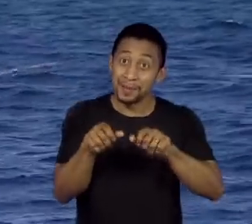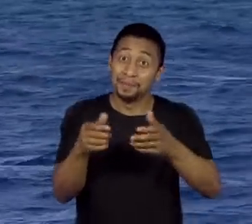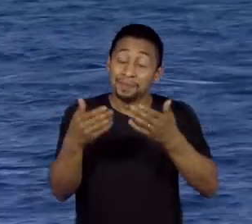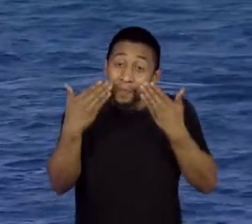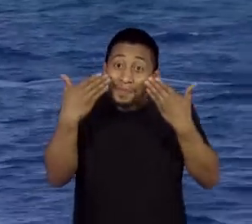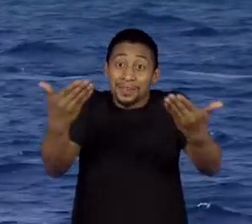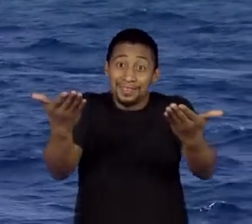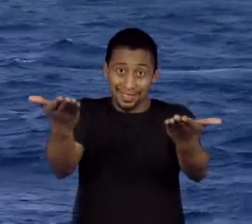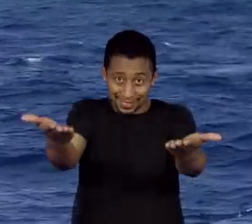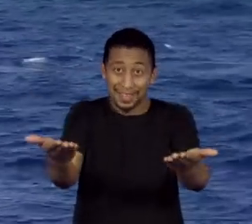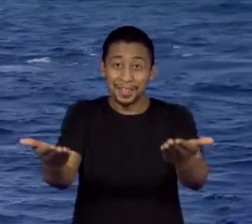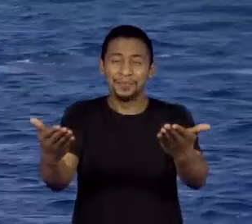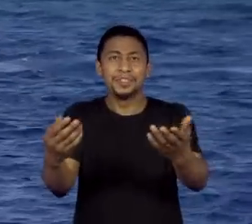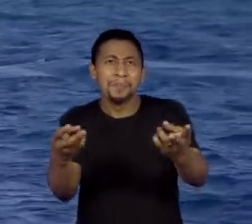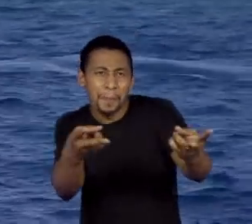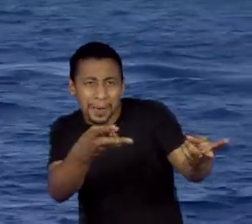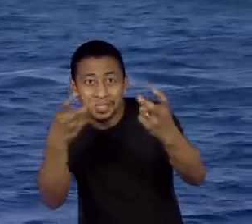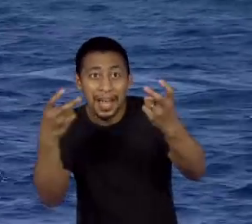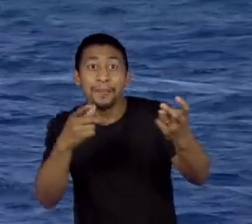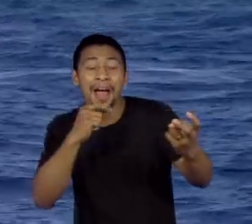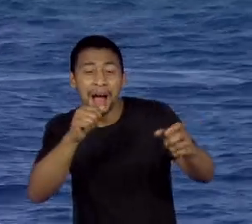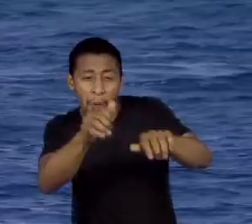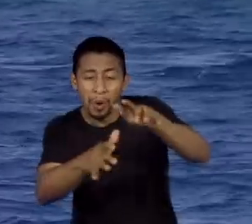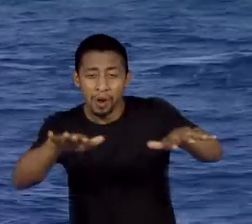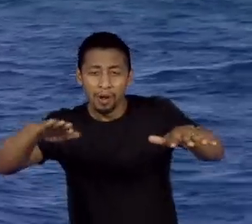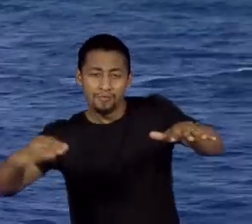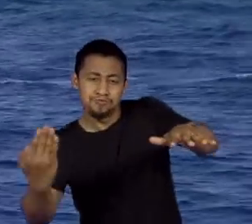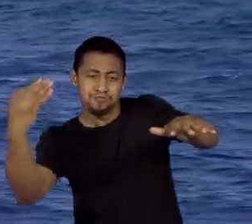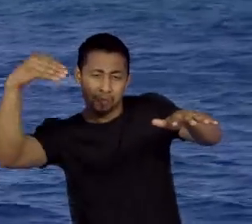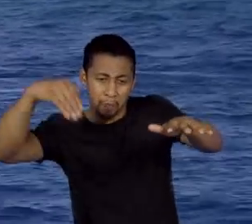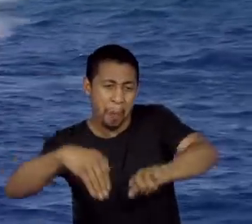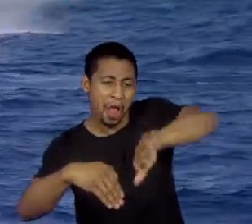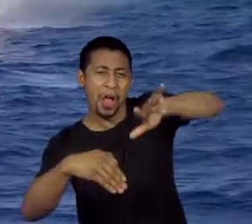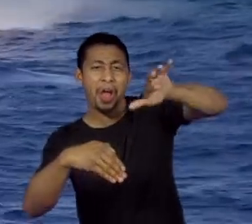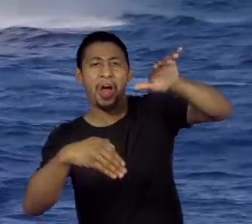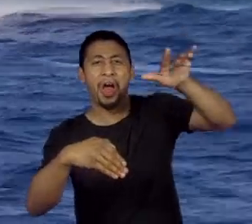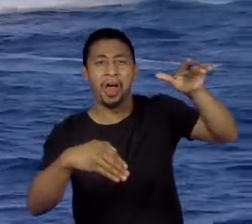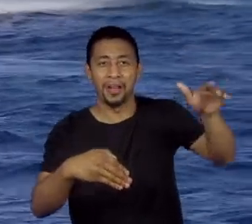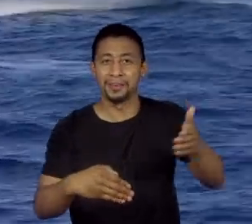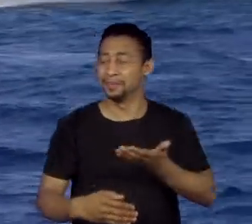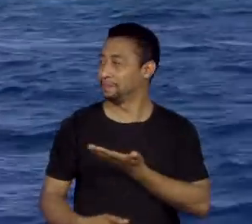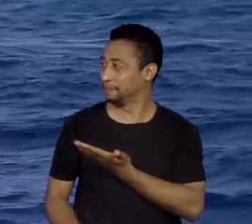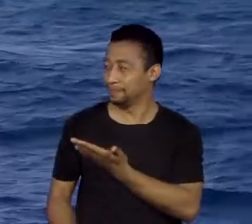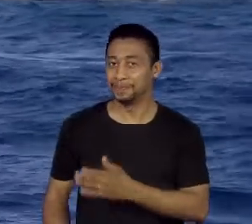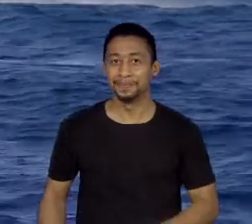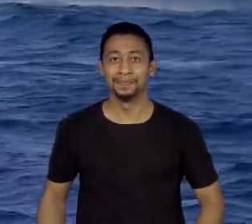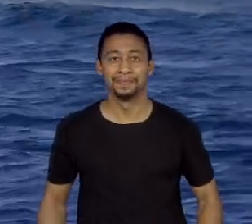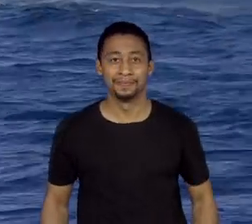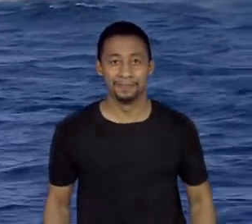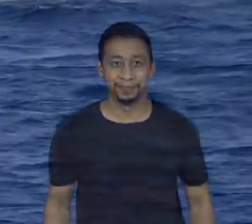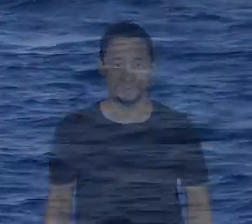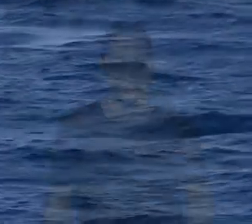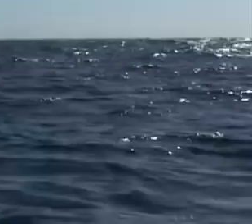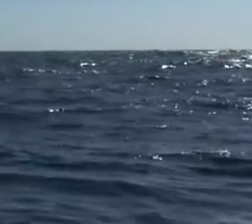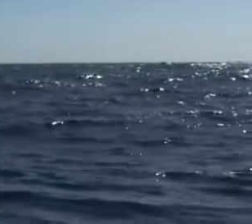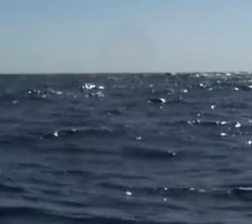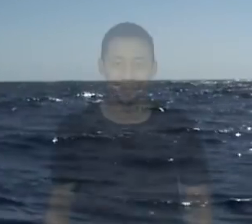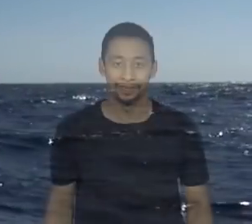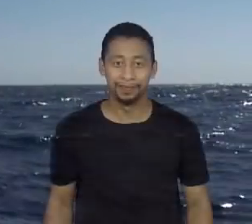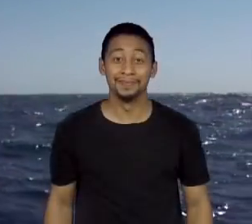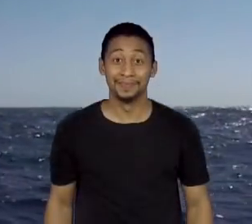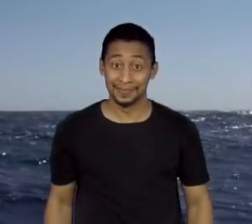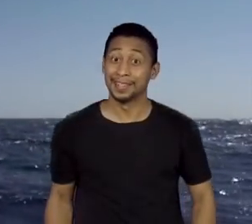muita água sendo espalhada, né? Devido ao salto.